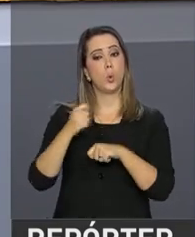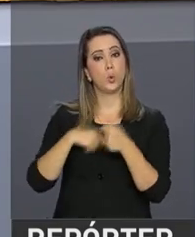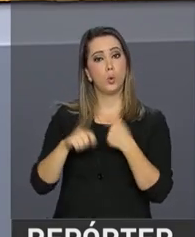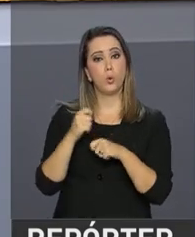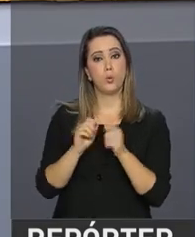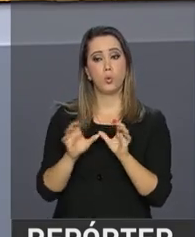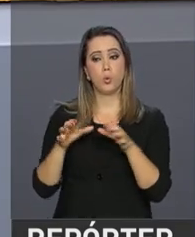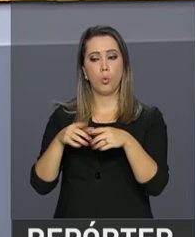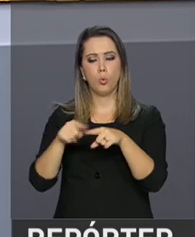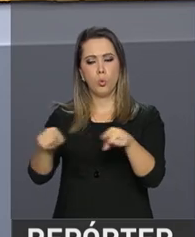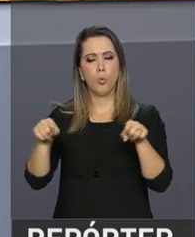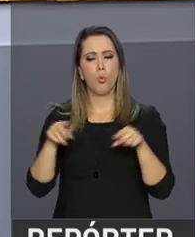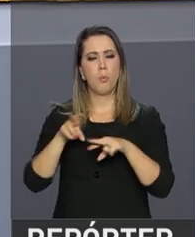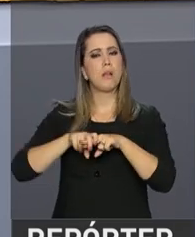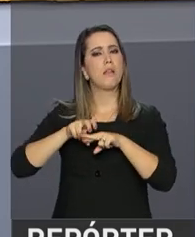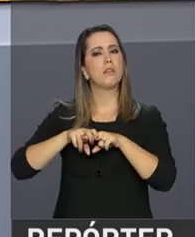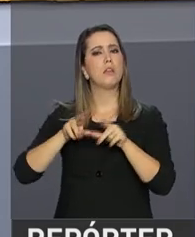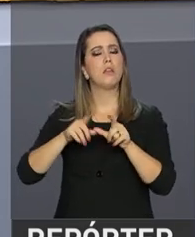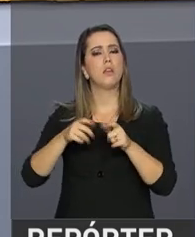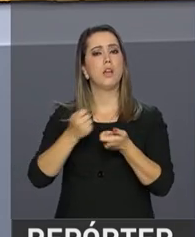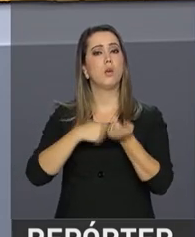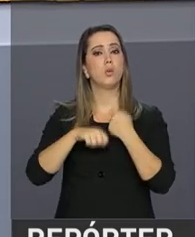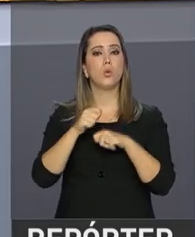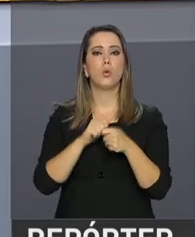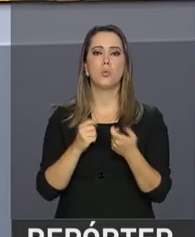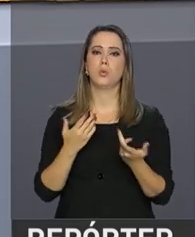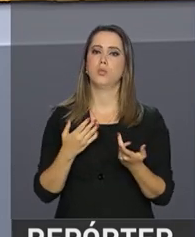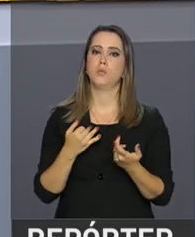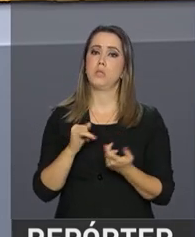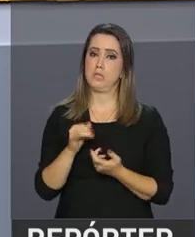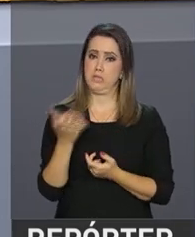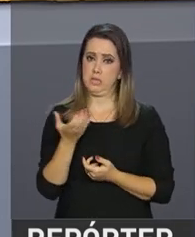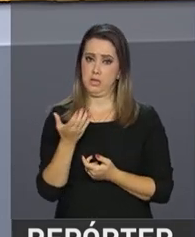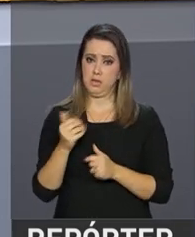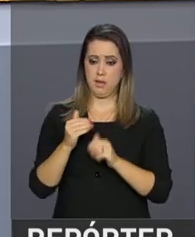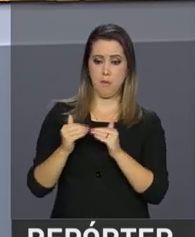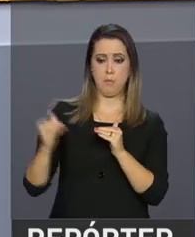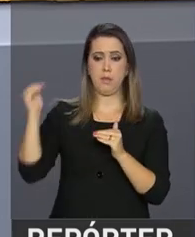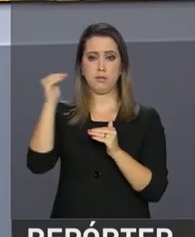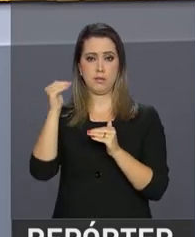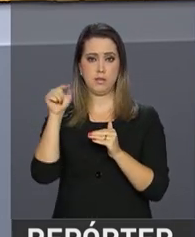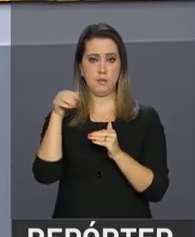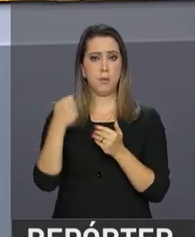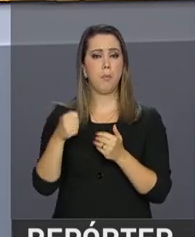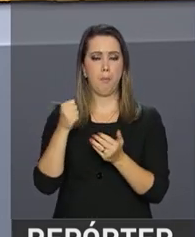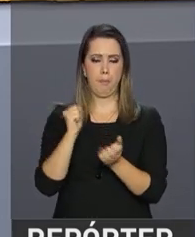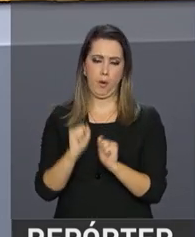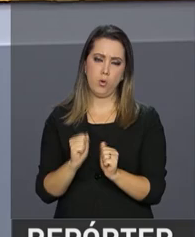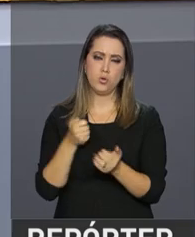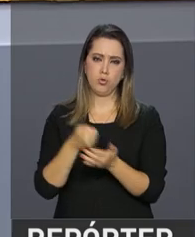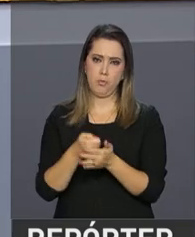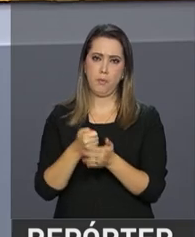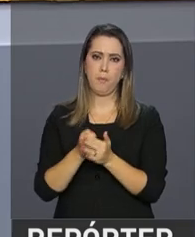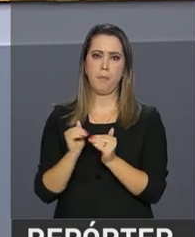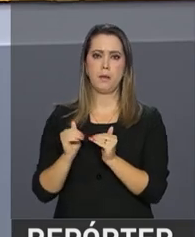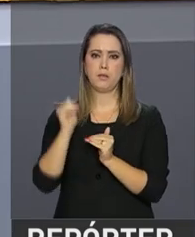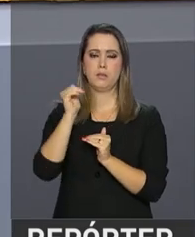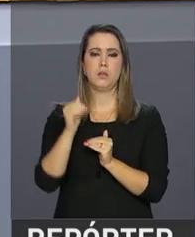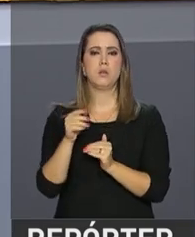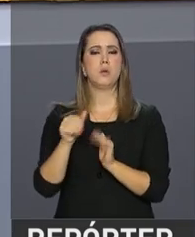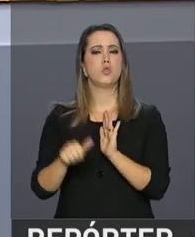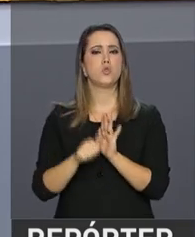na classe econômica. De acordo com a norma, o servidor terá que pagar a diferença de preço caso ele escolha uma passagem de primeira